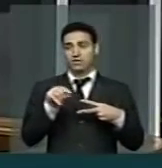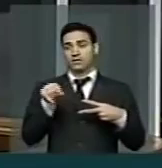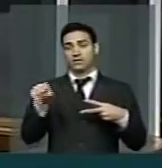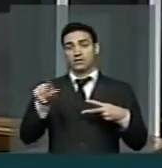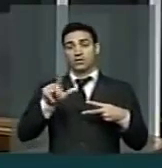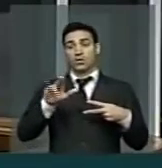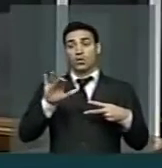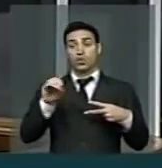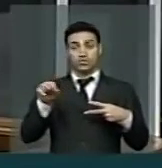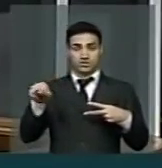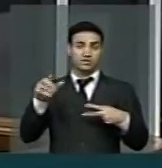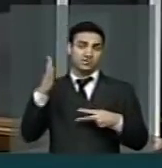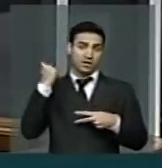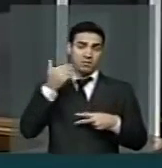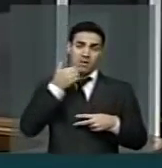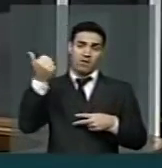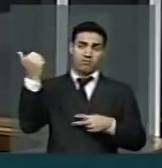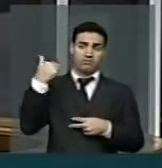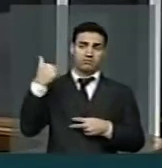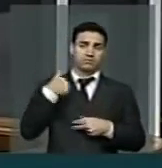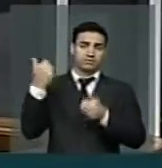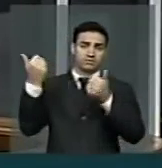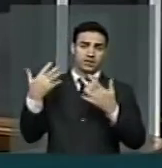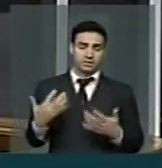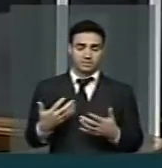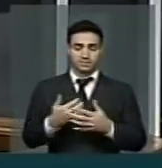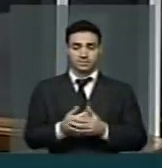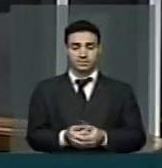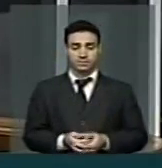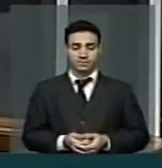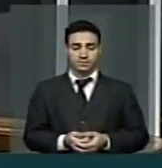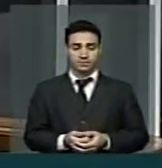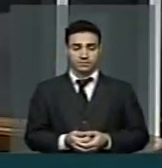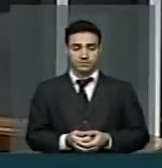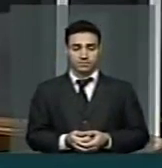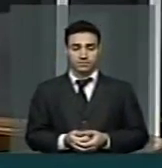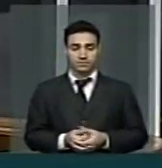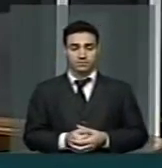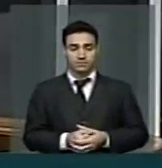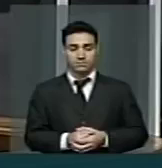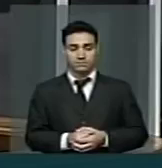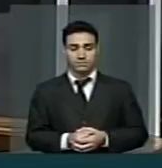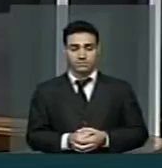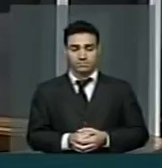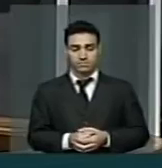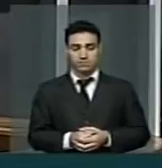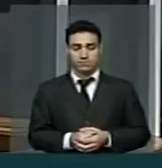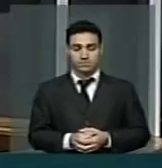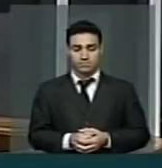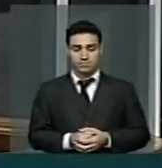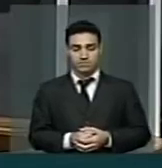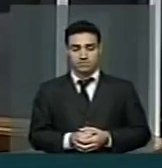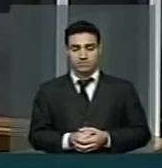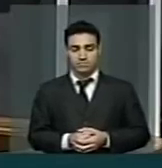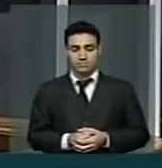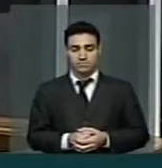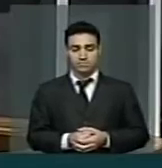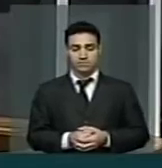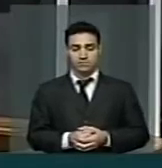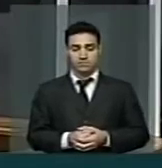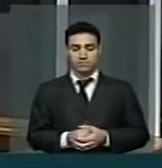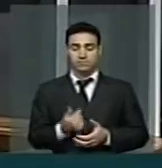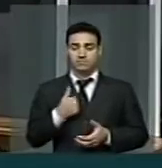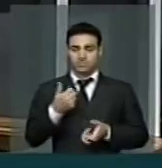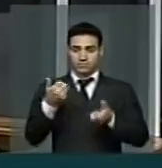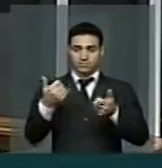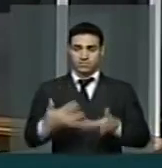dizer e a esclarecer. O que eu quero colocar é o significado